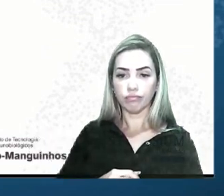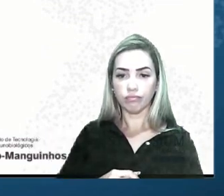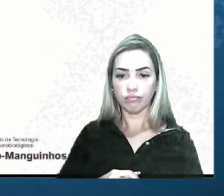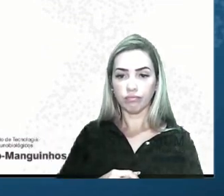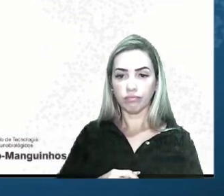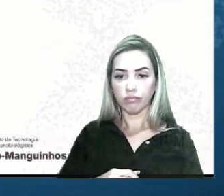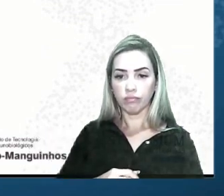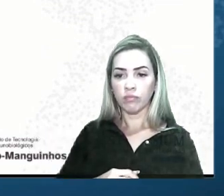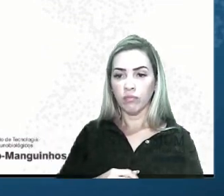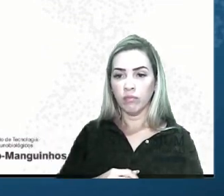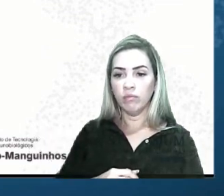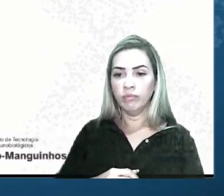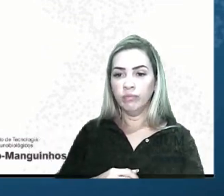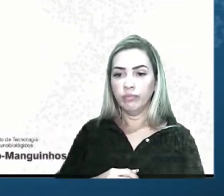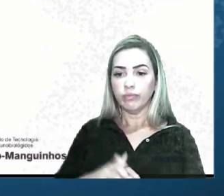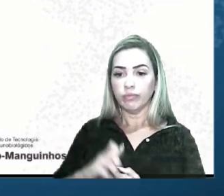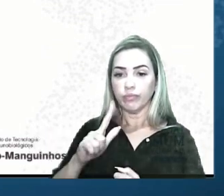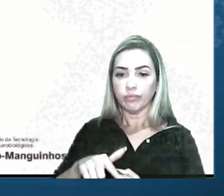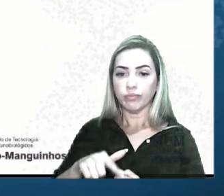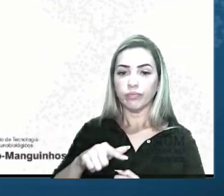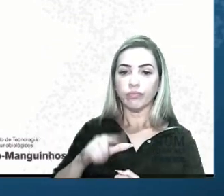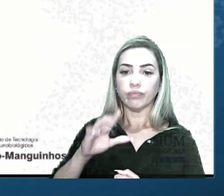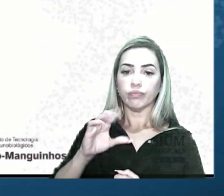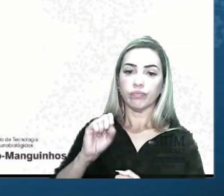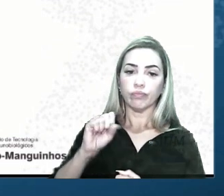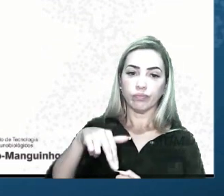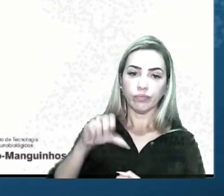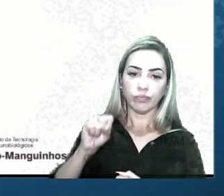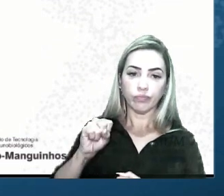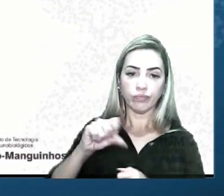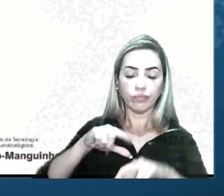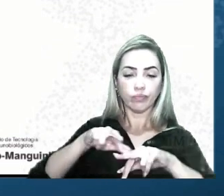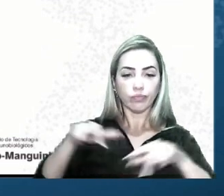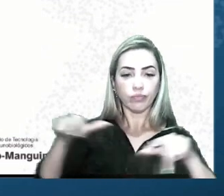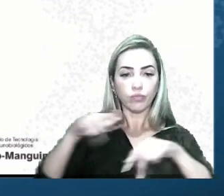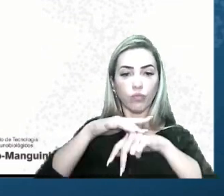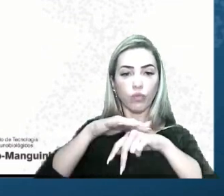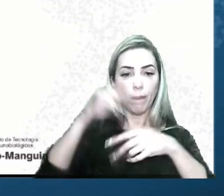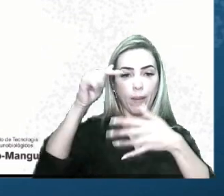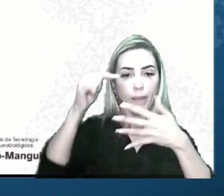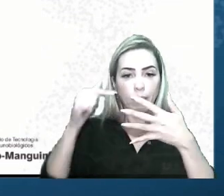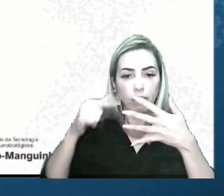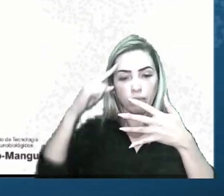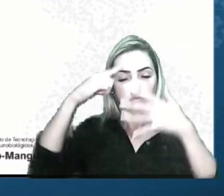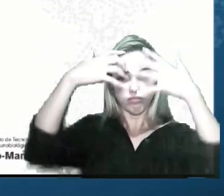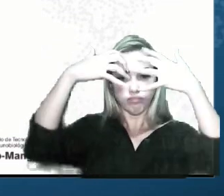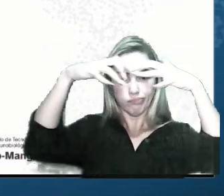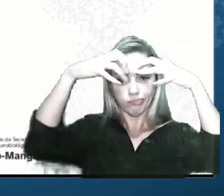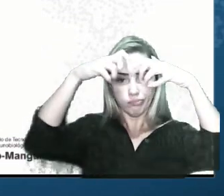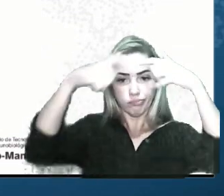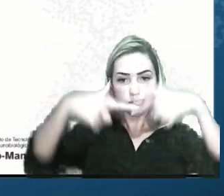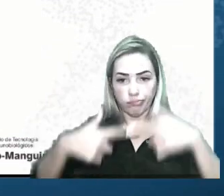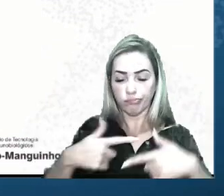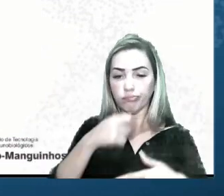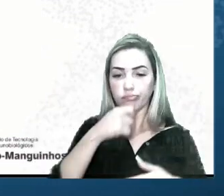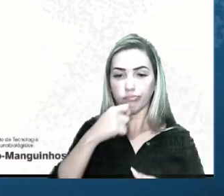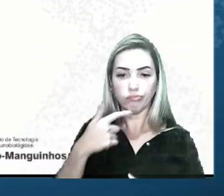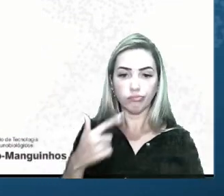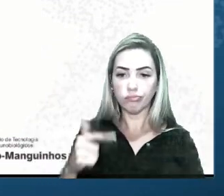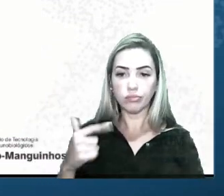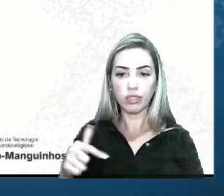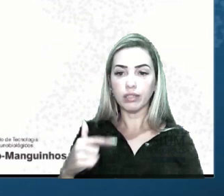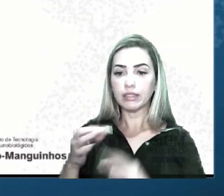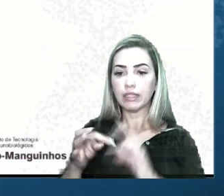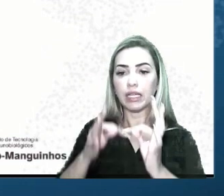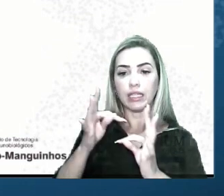nós, por exemplo, sabemos a CNS, muitas dessas doenças neurodegenerativas também não têm um